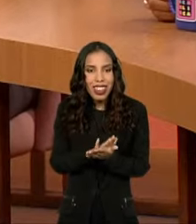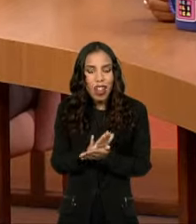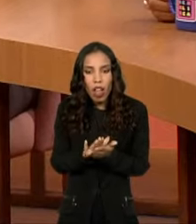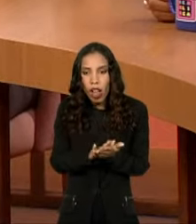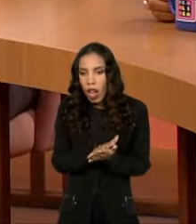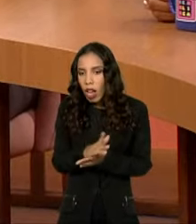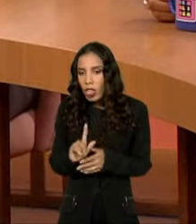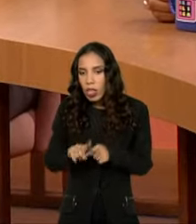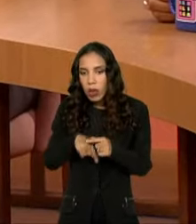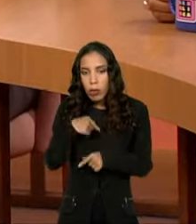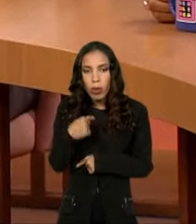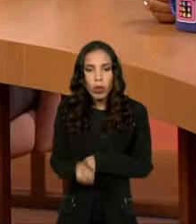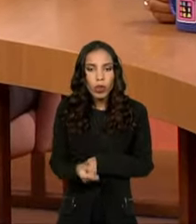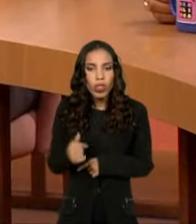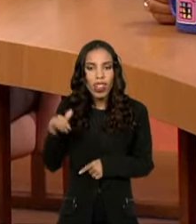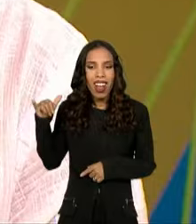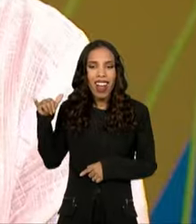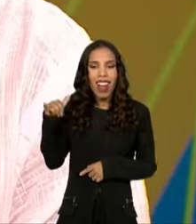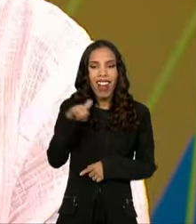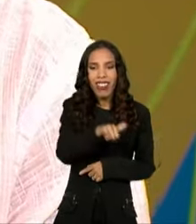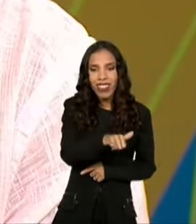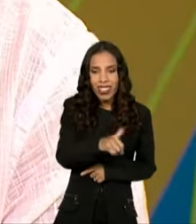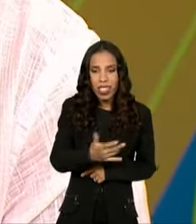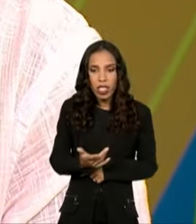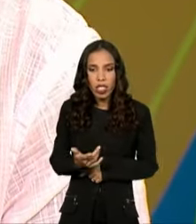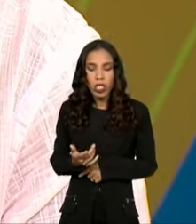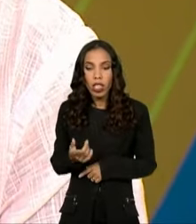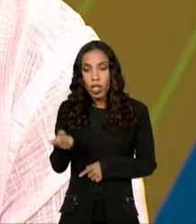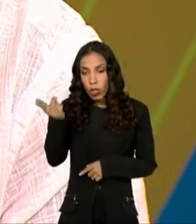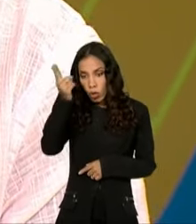Botar em algum lugar, e claro. E aí foi no avião, que era uma coisa que pelo menos eu não